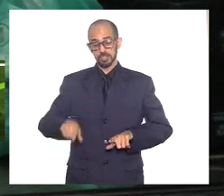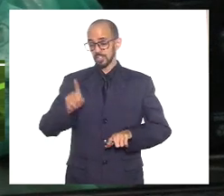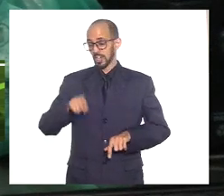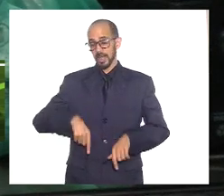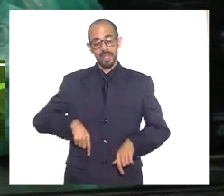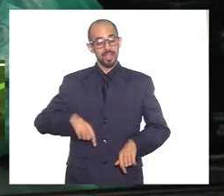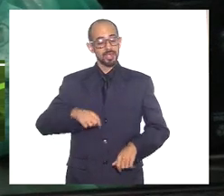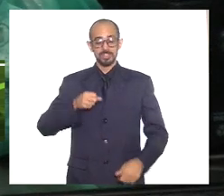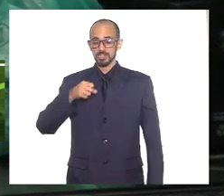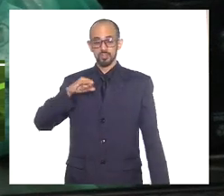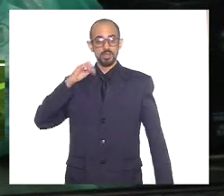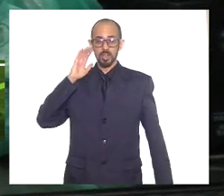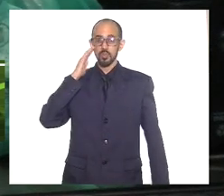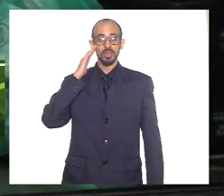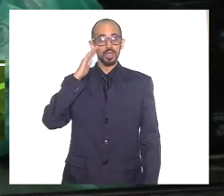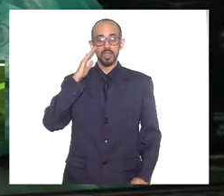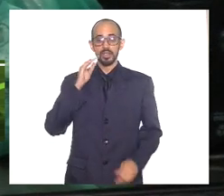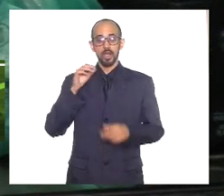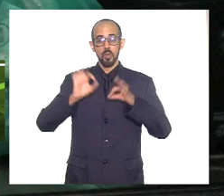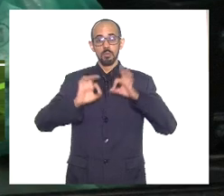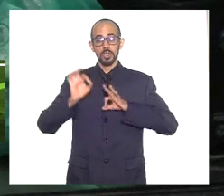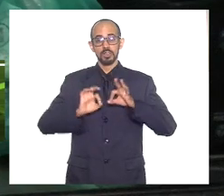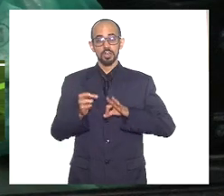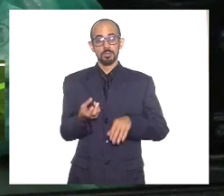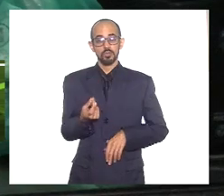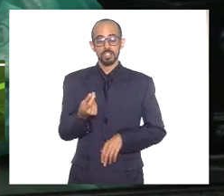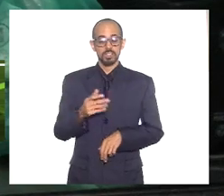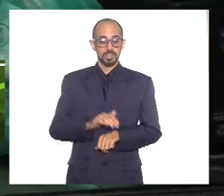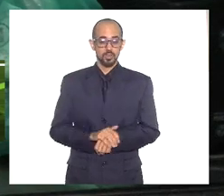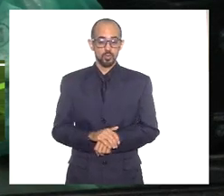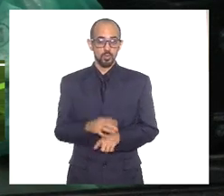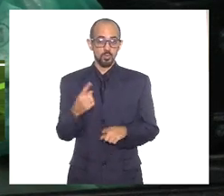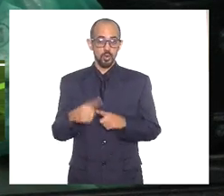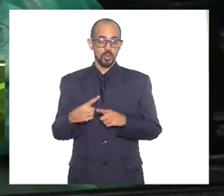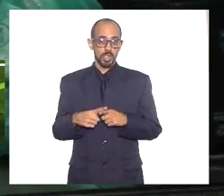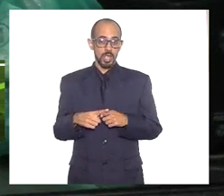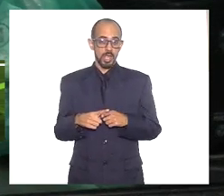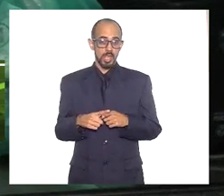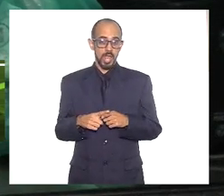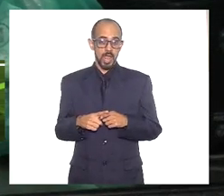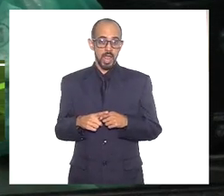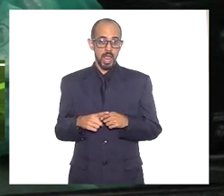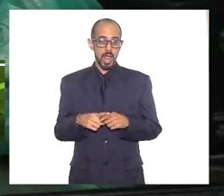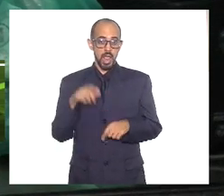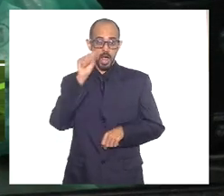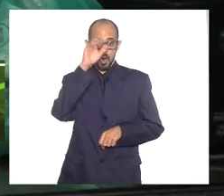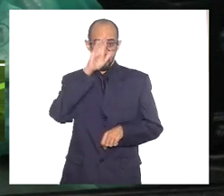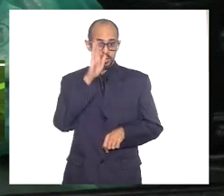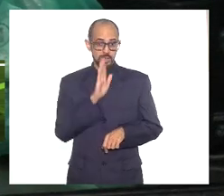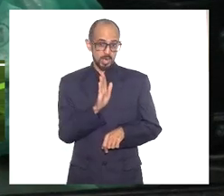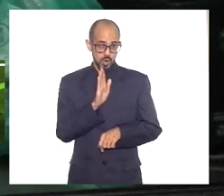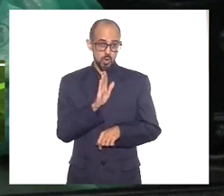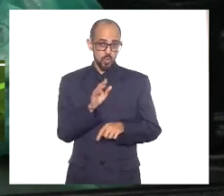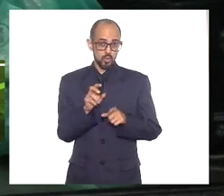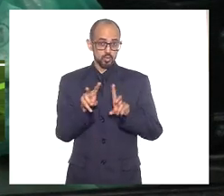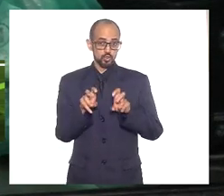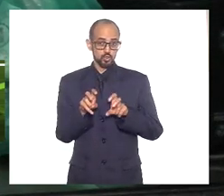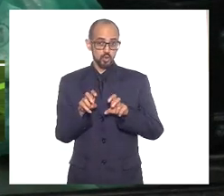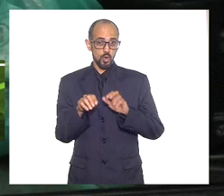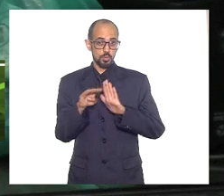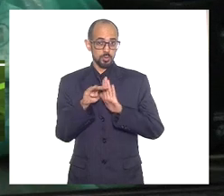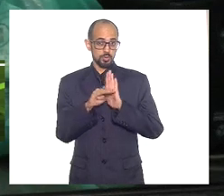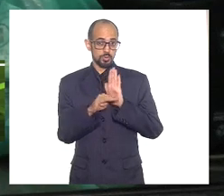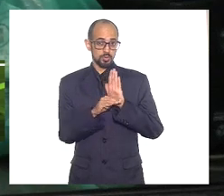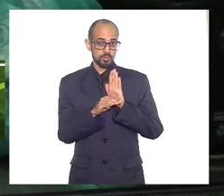compreender o plano financeiro. Porque a União, principalmente o regime de recuperação fiscal, usa muito